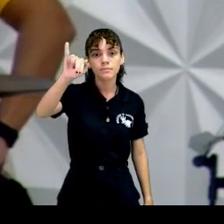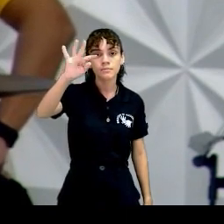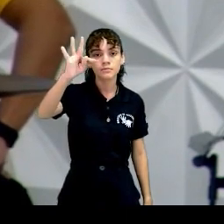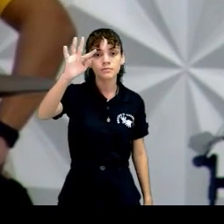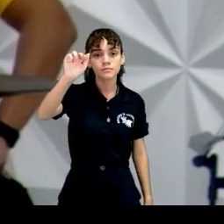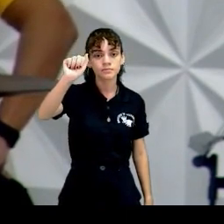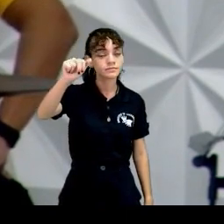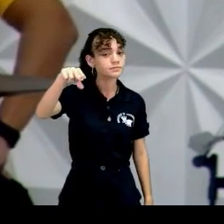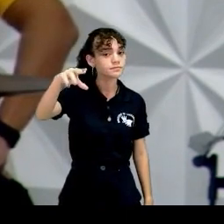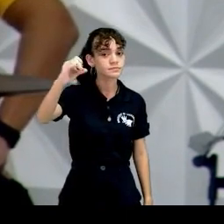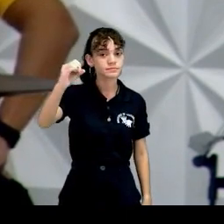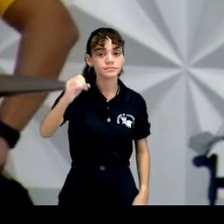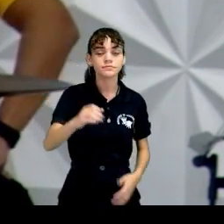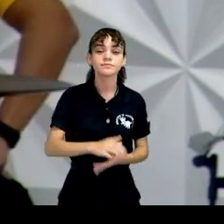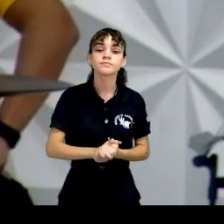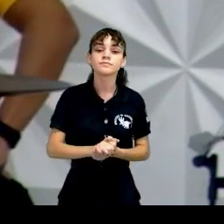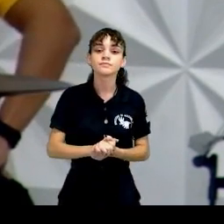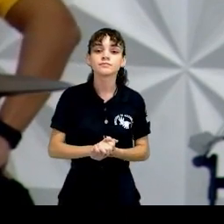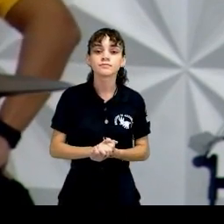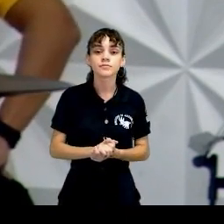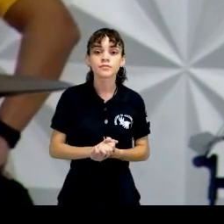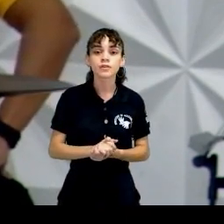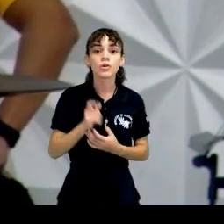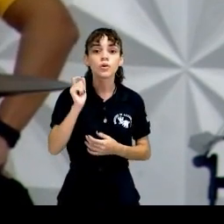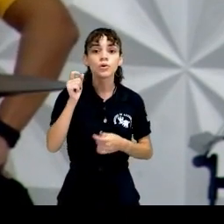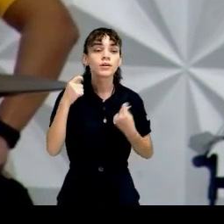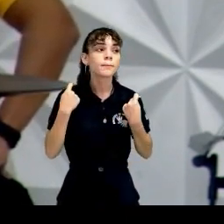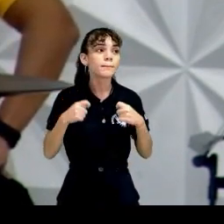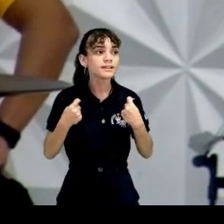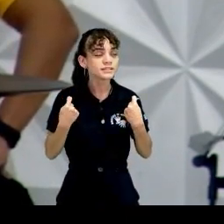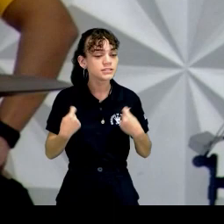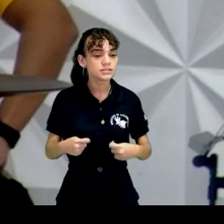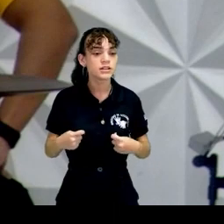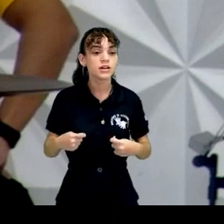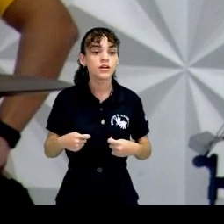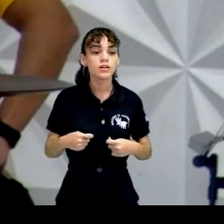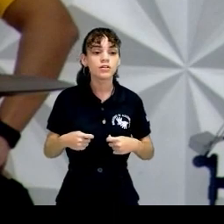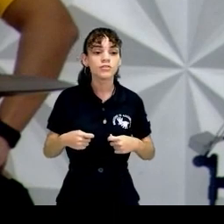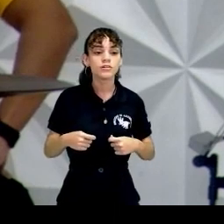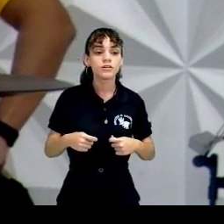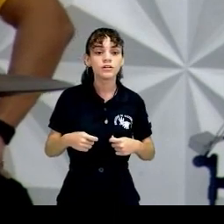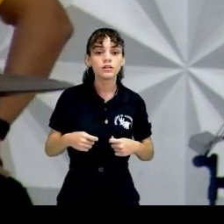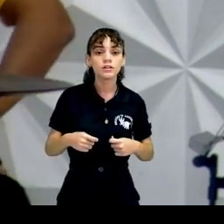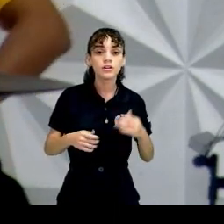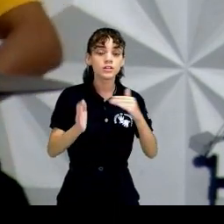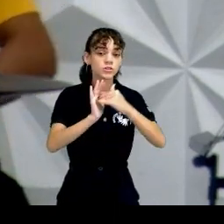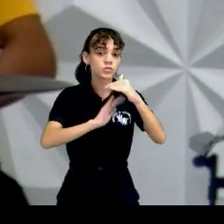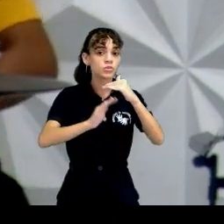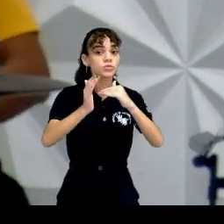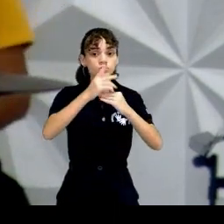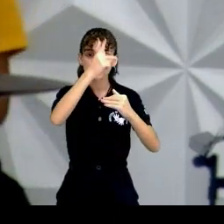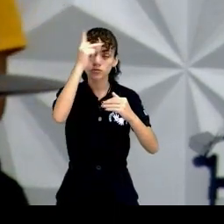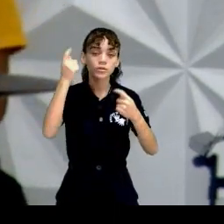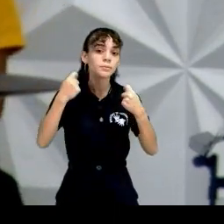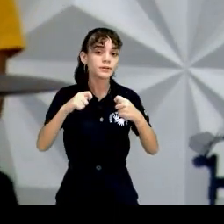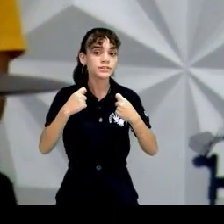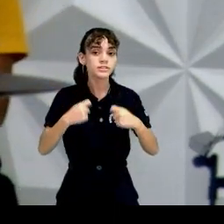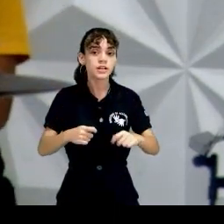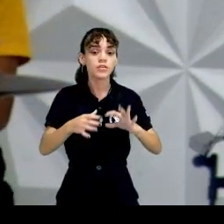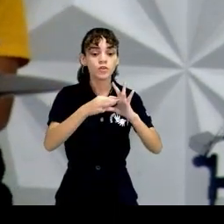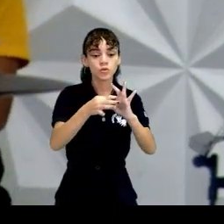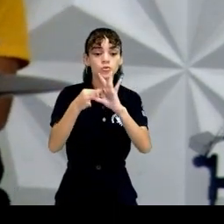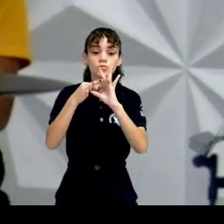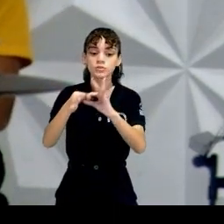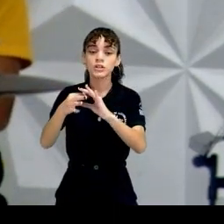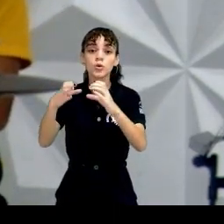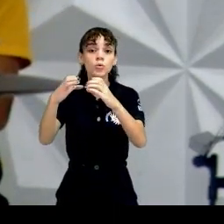aproximar um do outro. O fez sentir parte do processo de cura, de restauração, e eles clamam não um